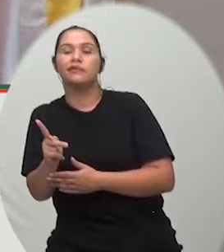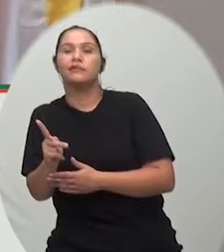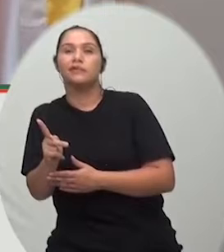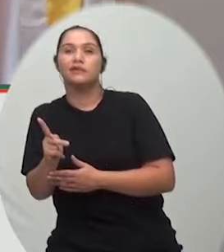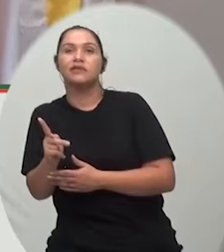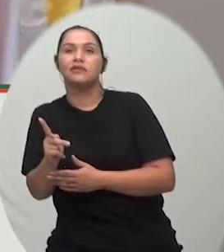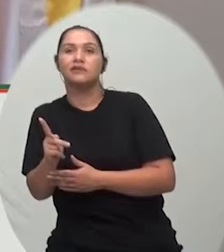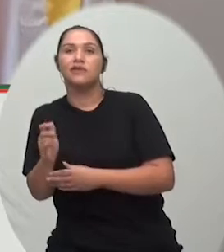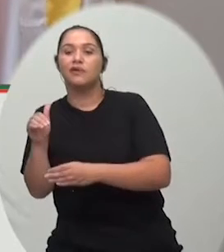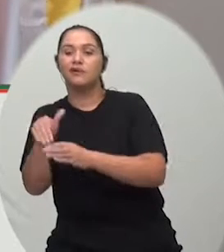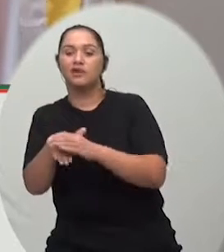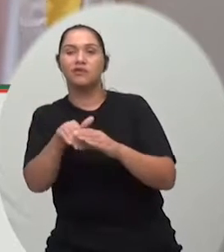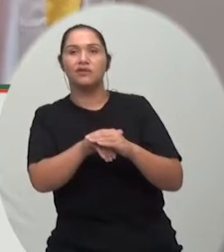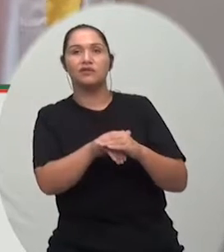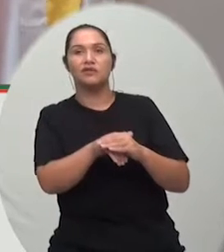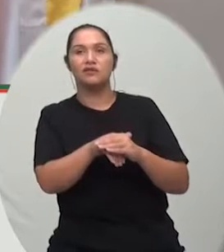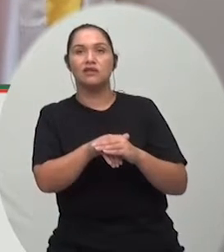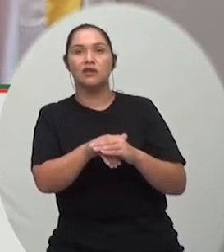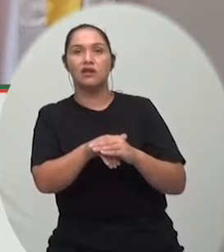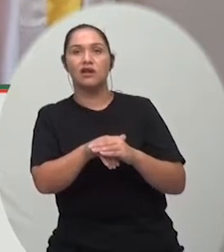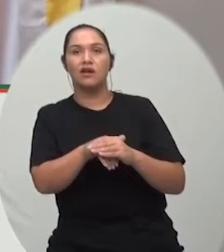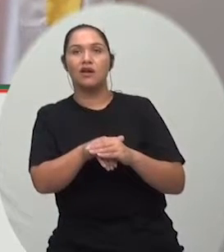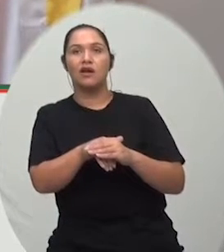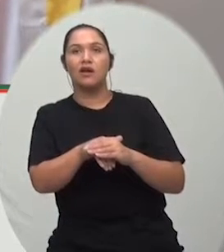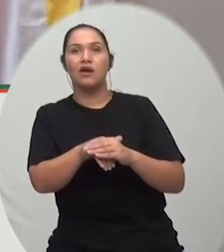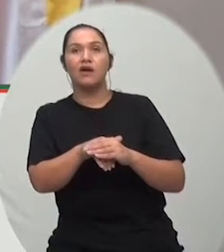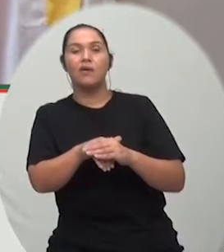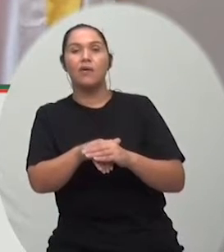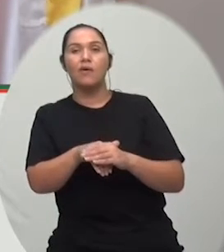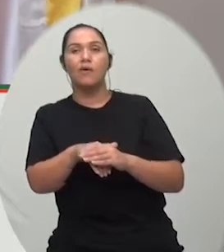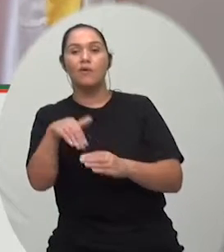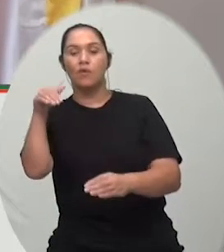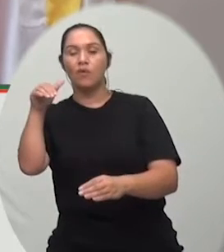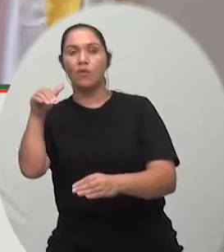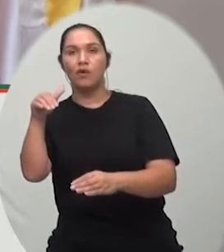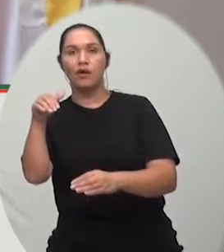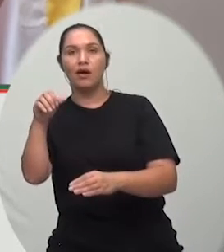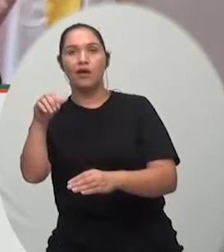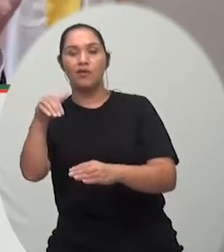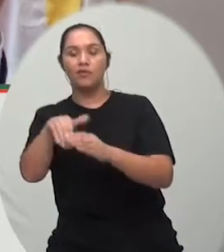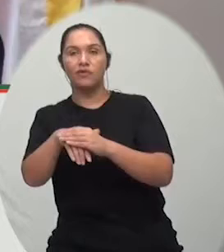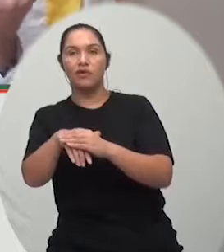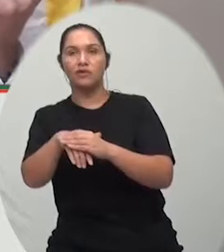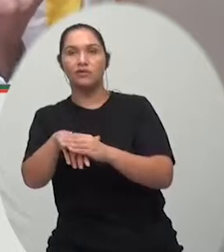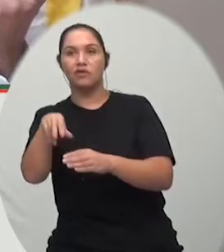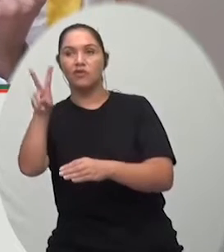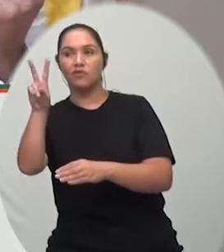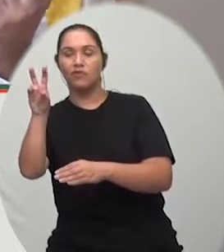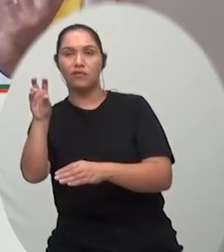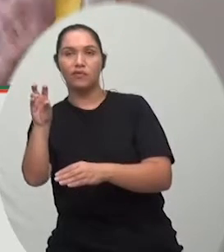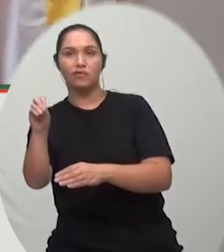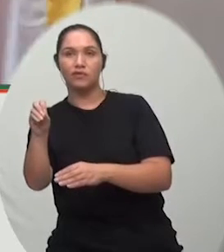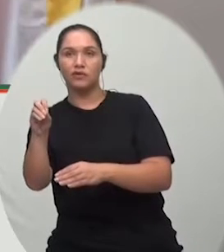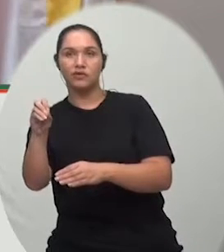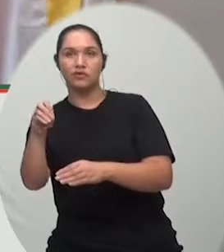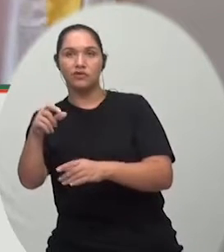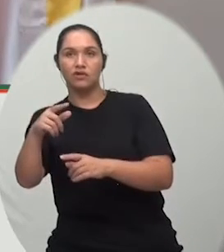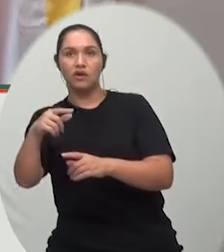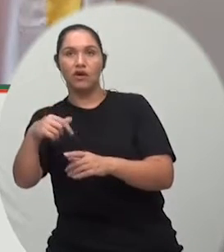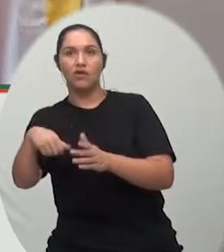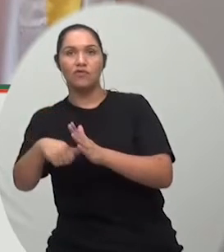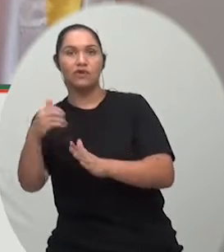nas eleições de coordenações de curso e da reitoria, o voto de um aluno vale o